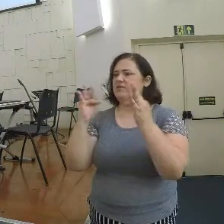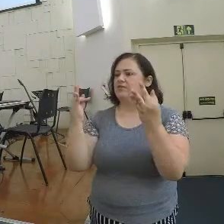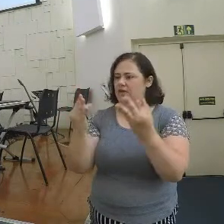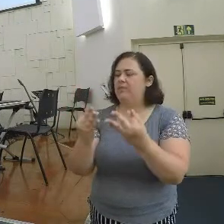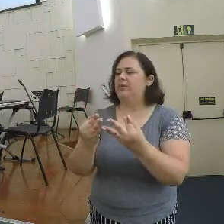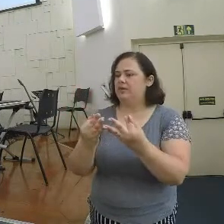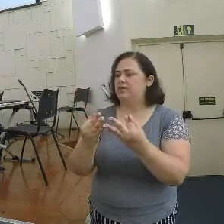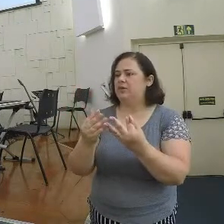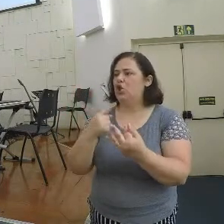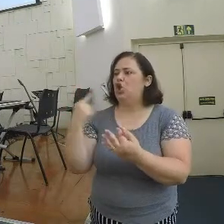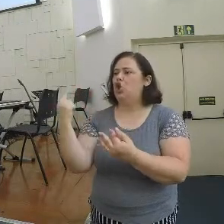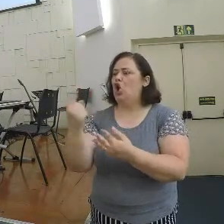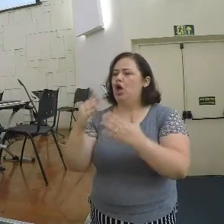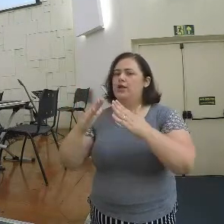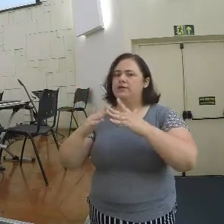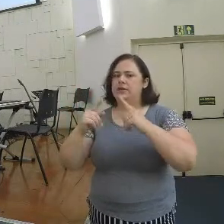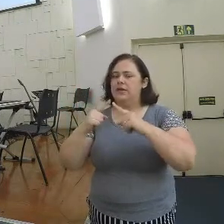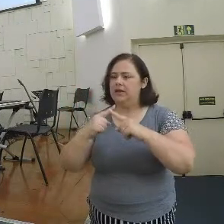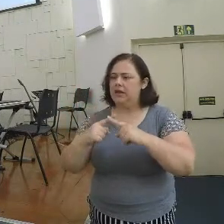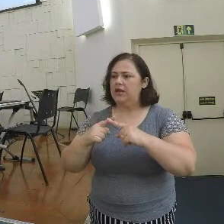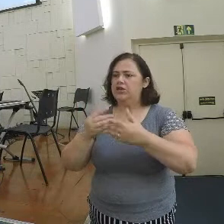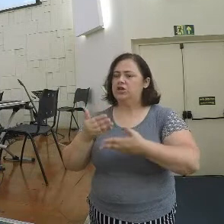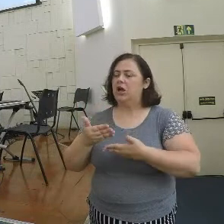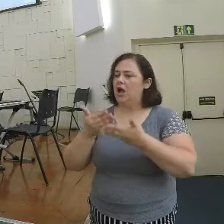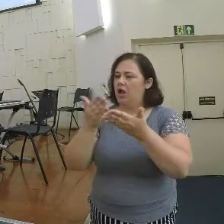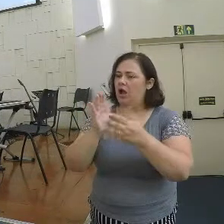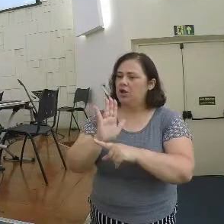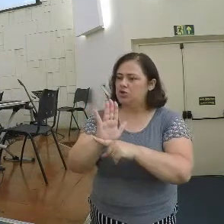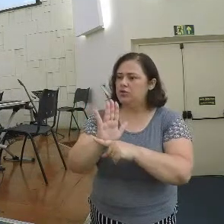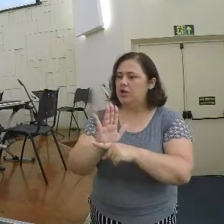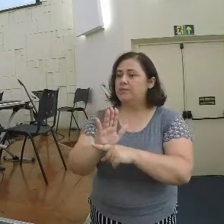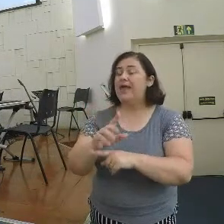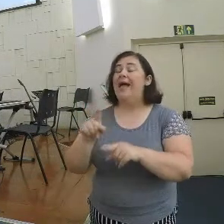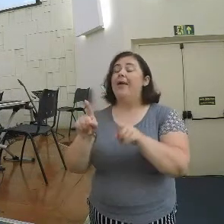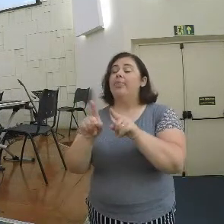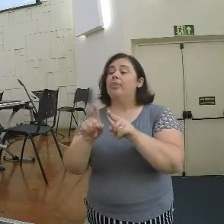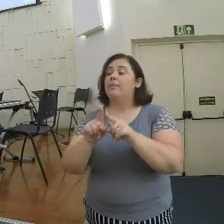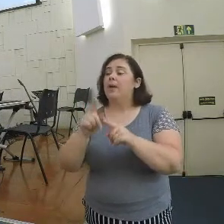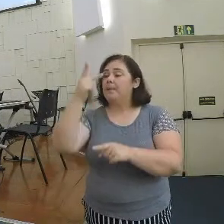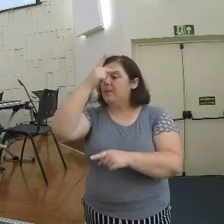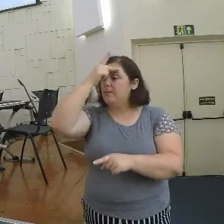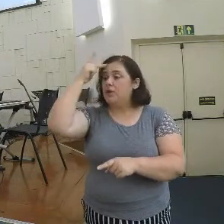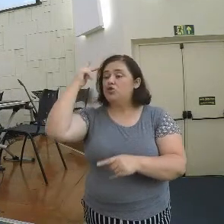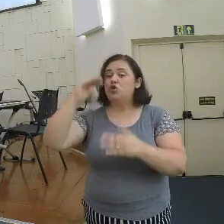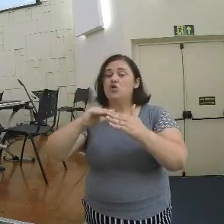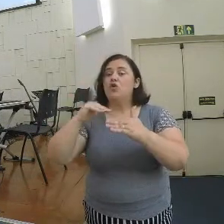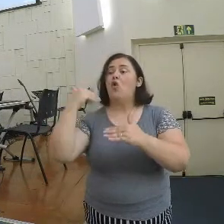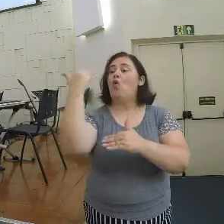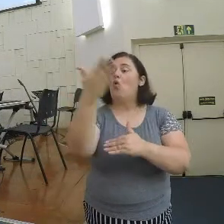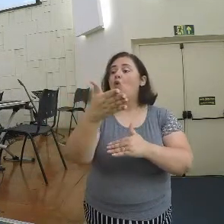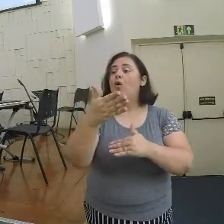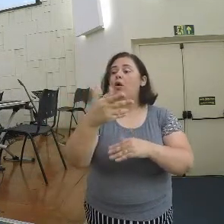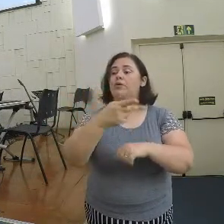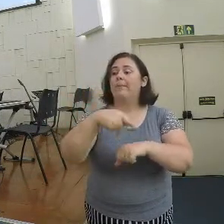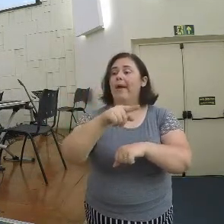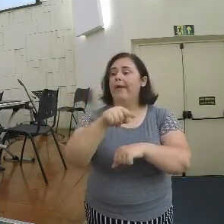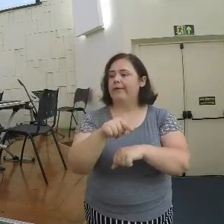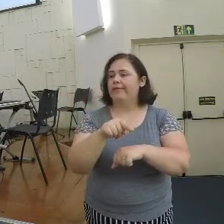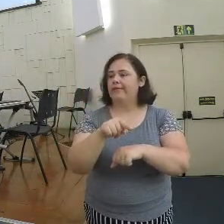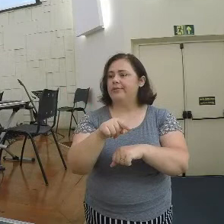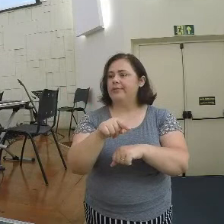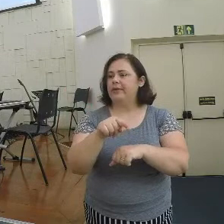estrangeiros, gente em dificuldade recebeu o auxílio dessa igreja, mas também a obra missionária. Eu entendo